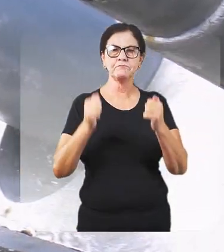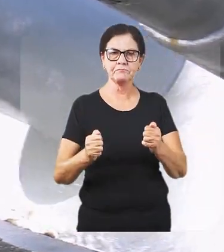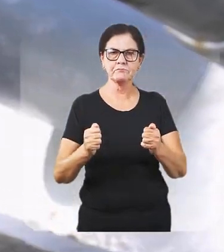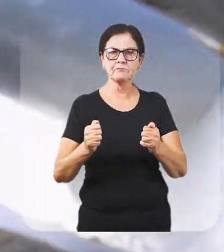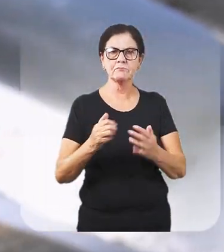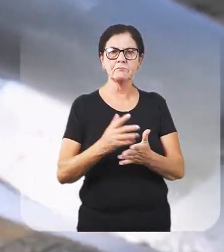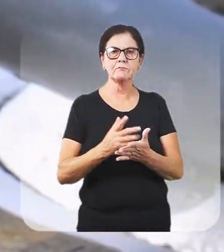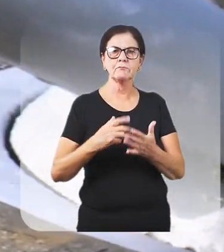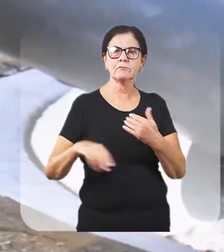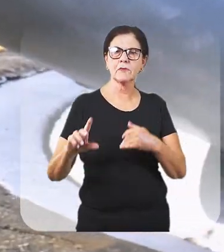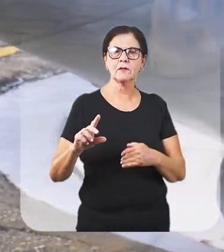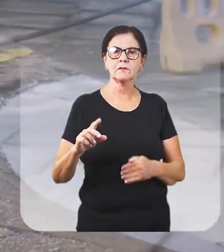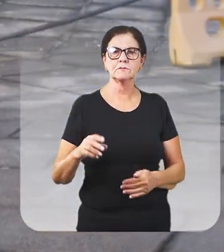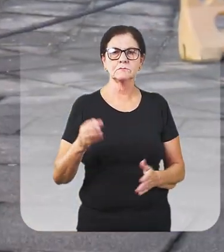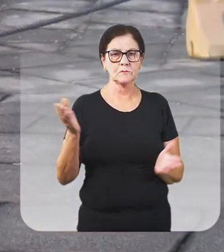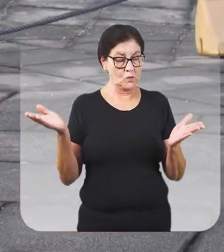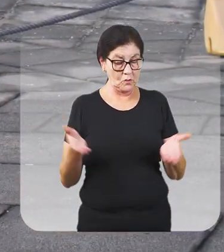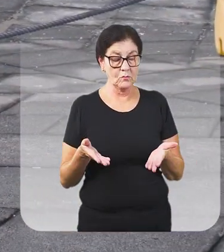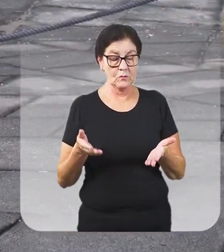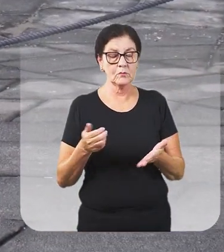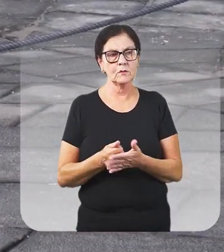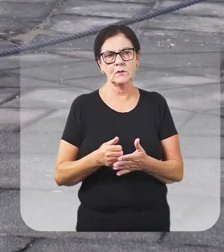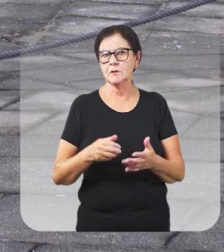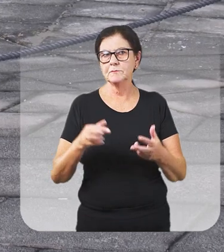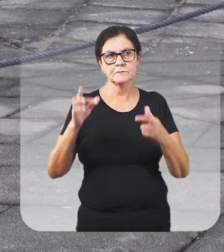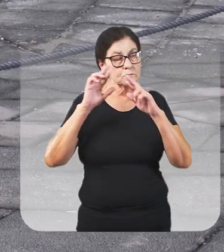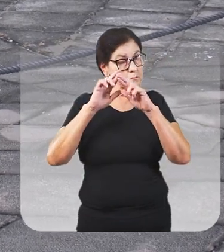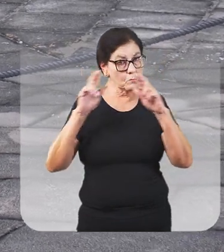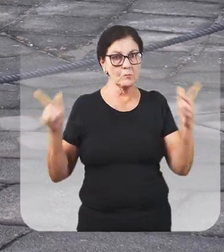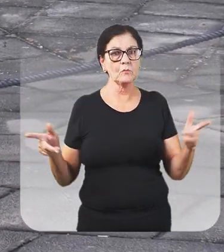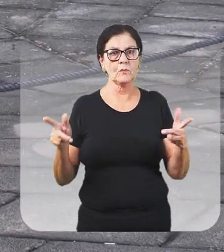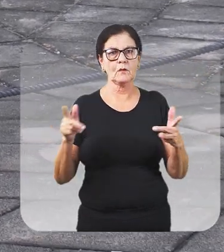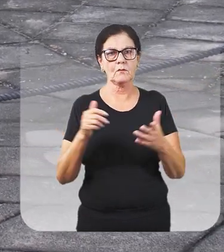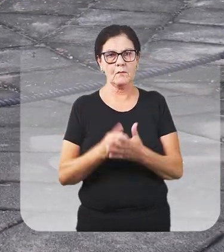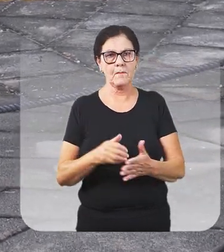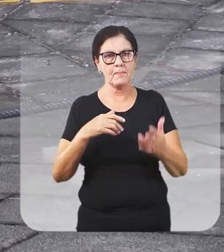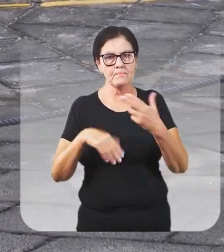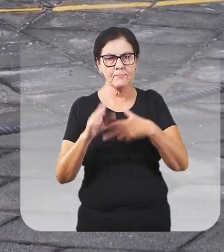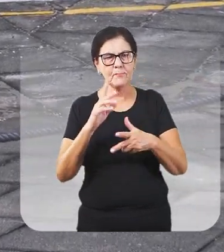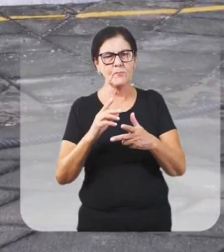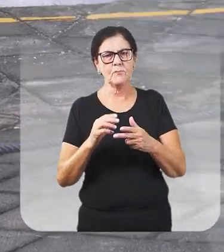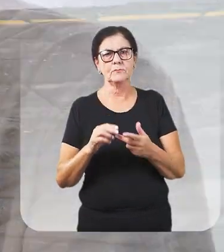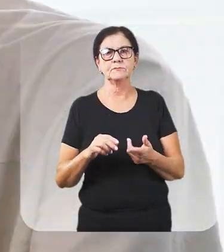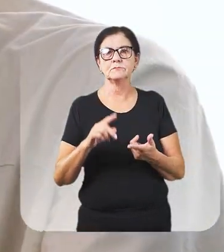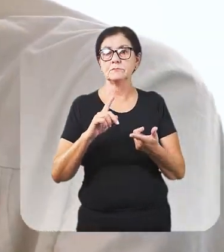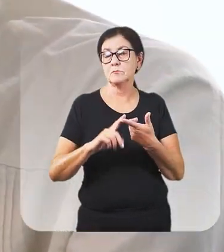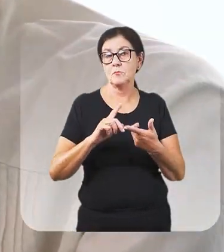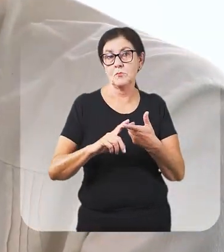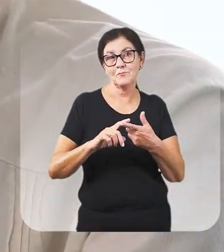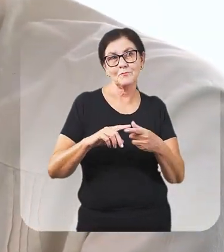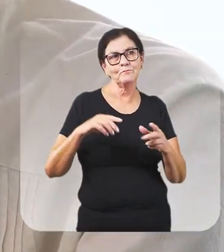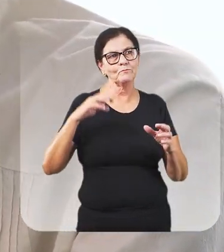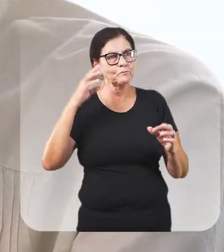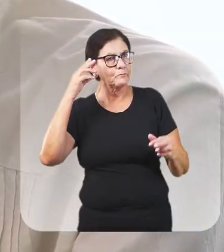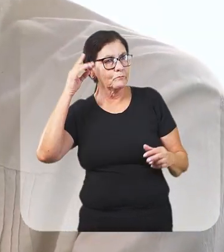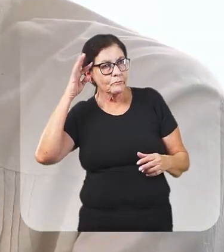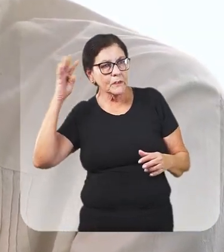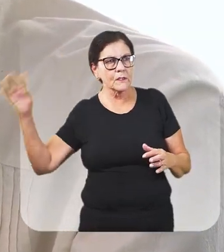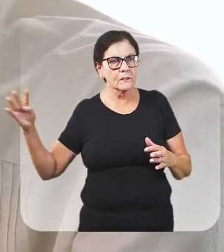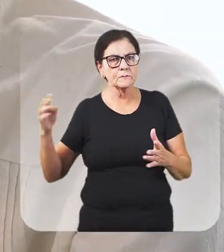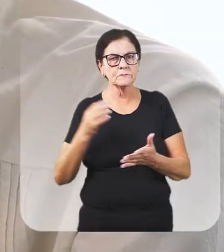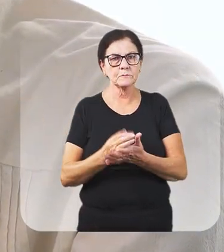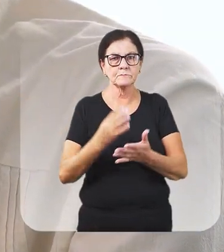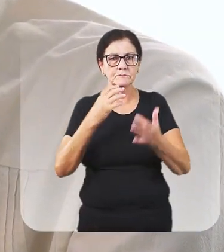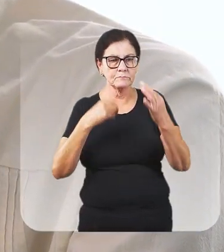tem 4 grandes canhões, 2 de 190, 2 de 305 milímetros e 2 de 75. Esses 75 eles são em torres em